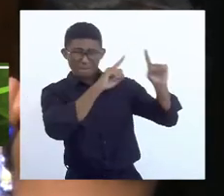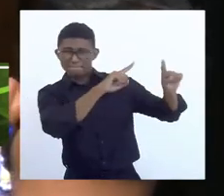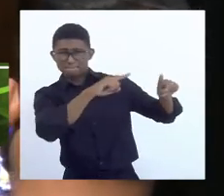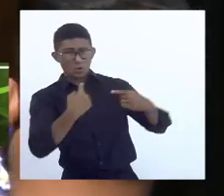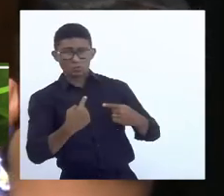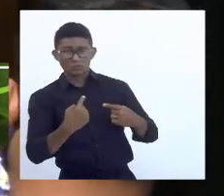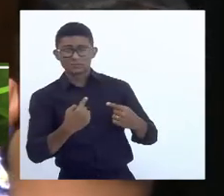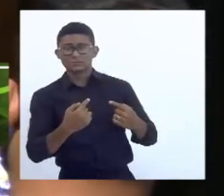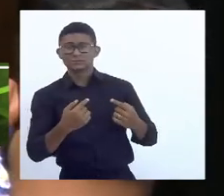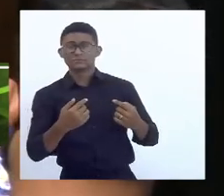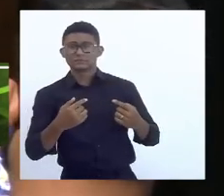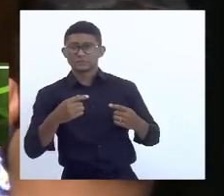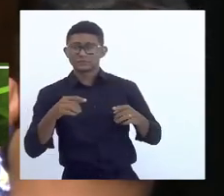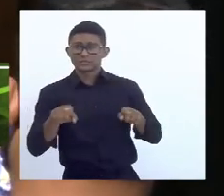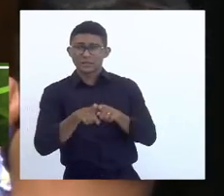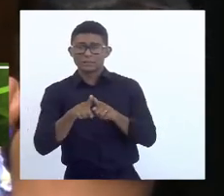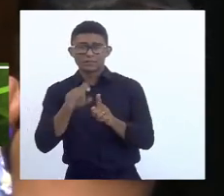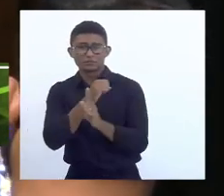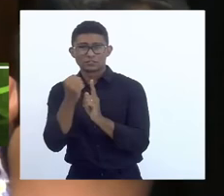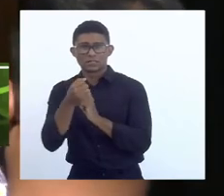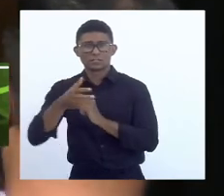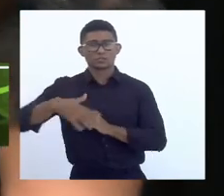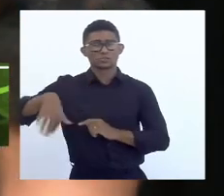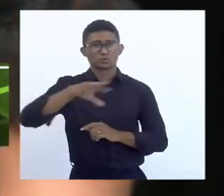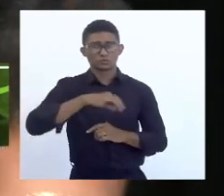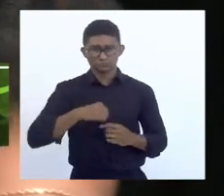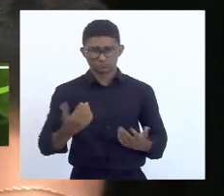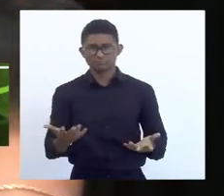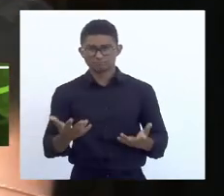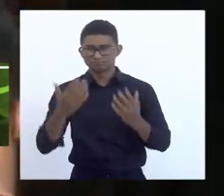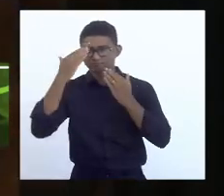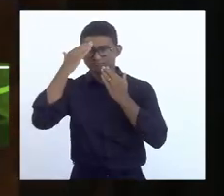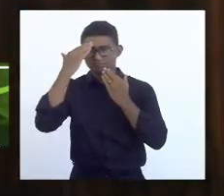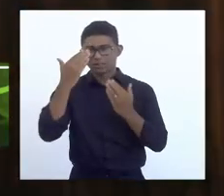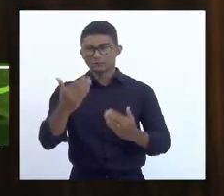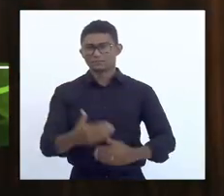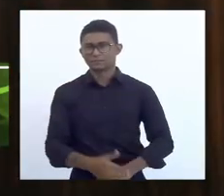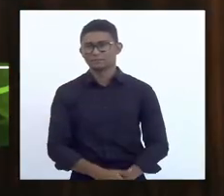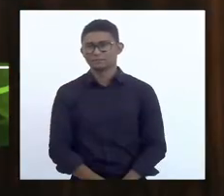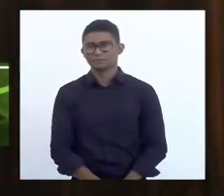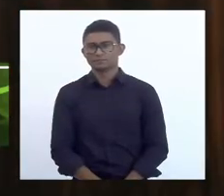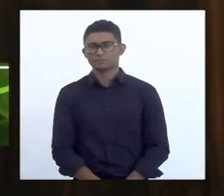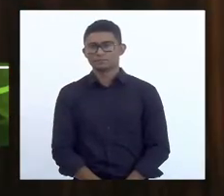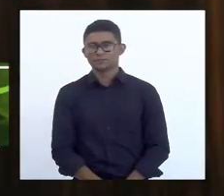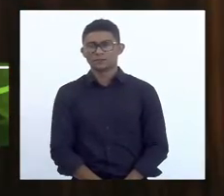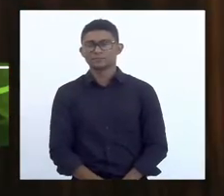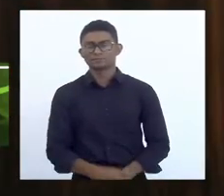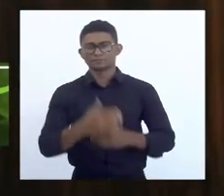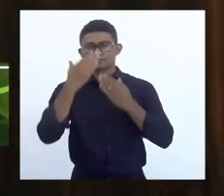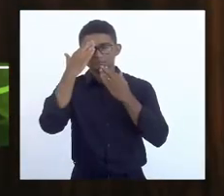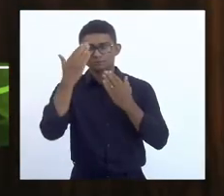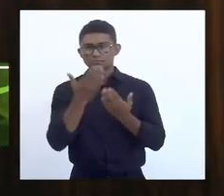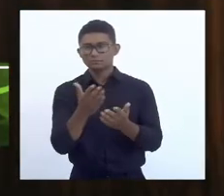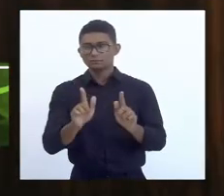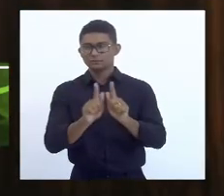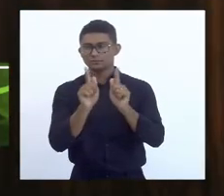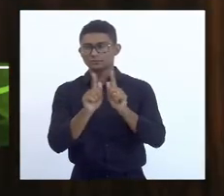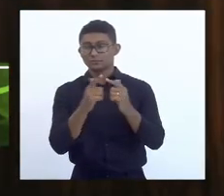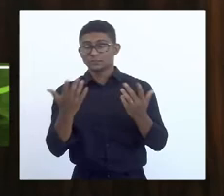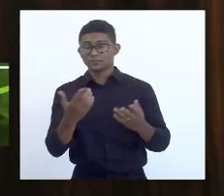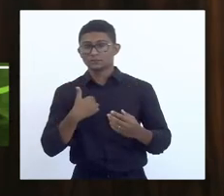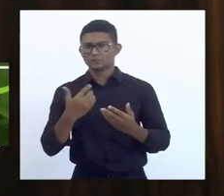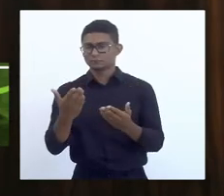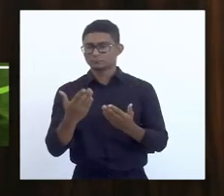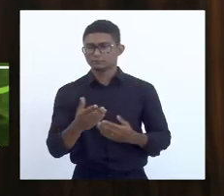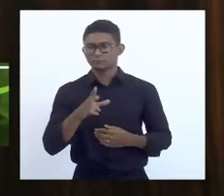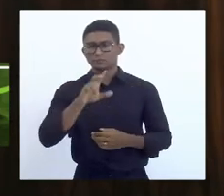violência contra a mulher de forma geral. Muito obrigada. Obrigado, Crigêmea. Queria chamar Isa